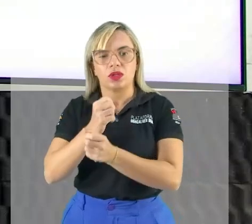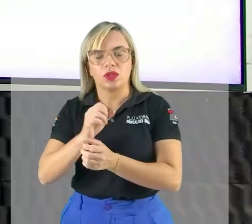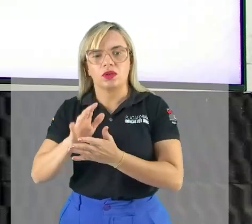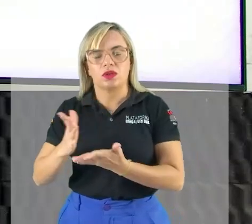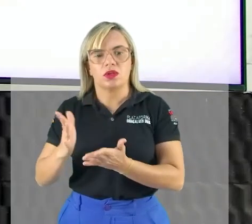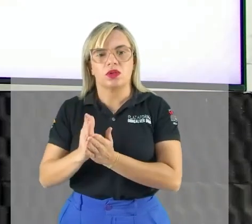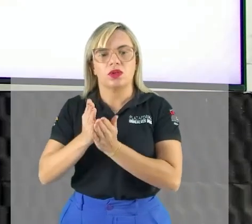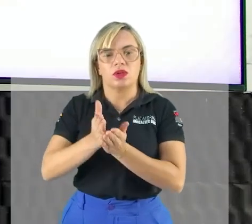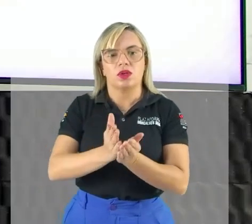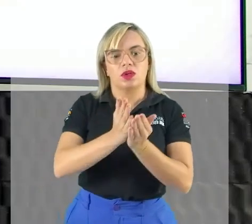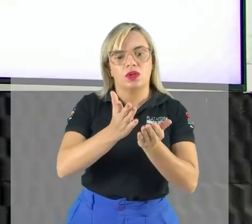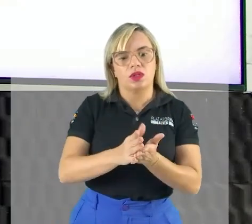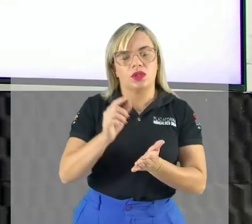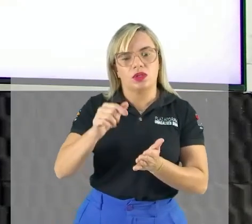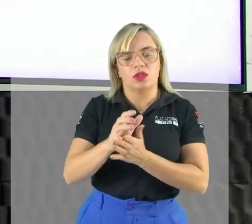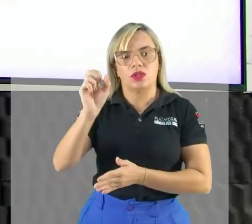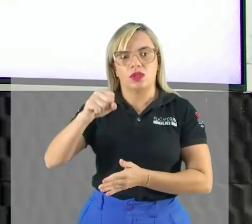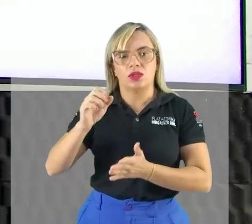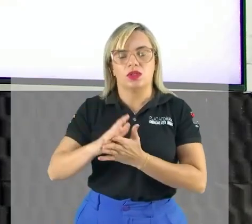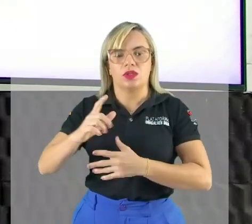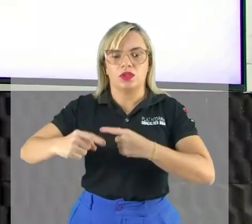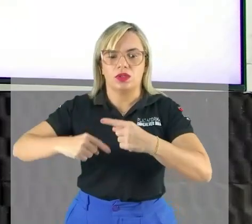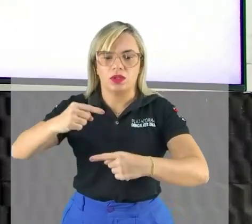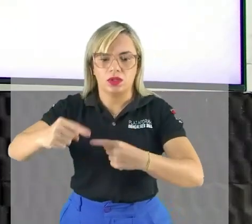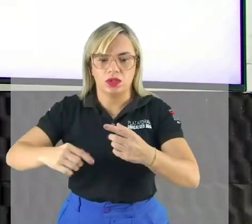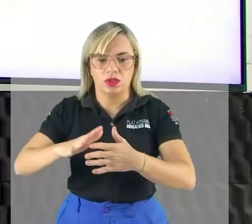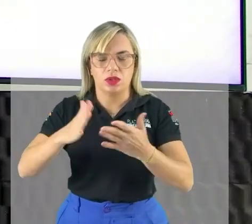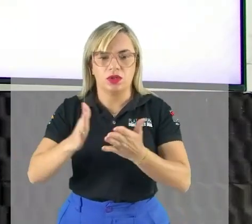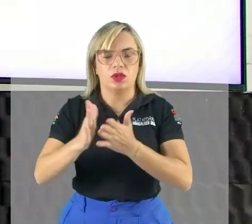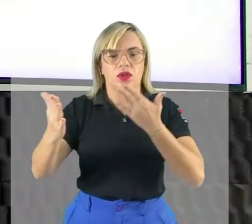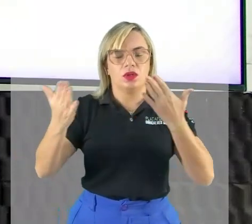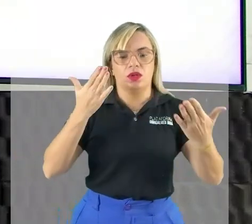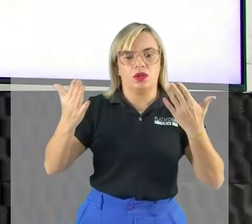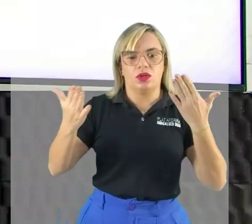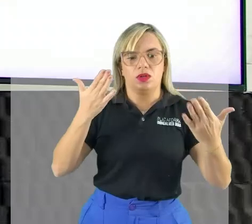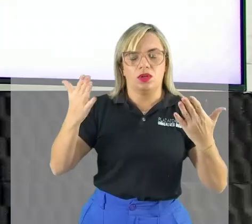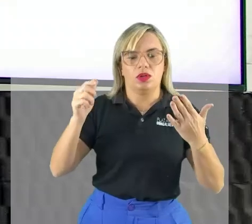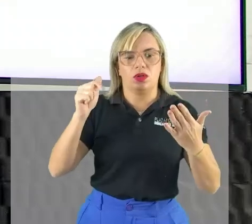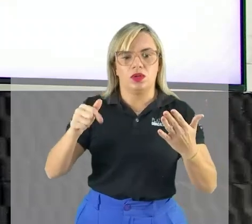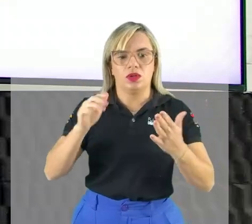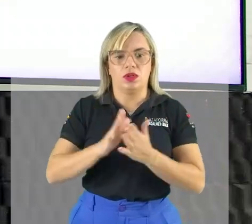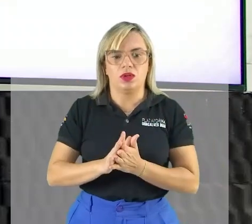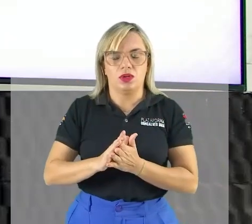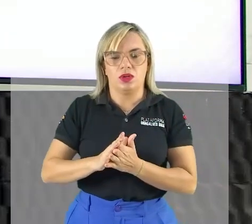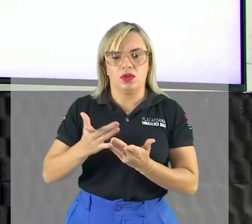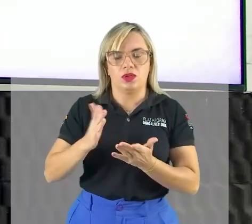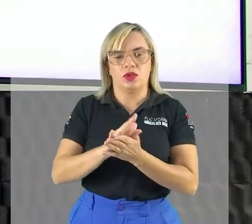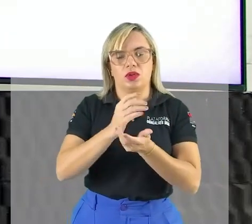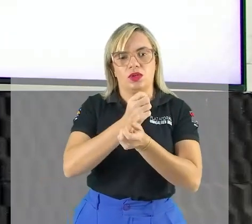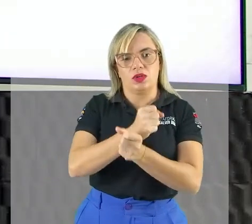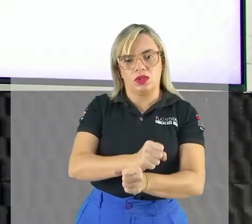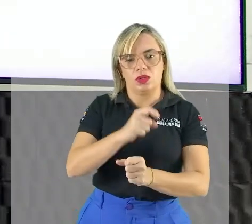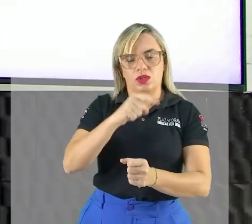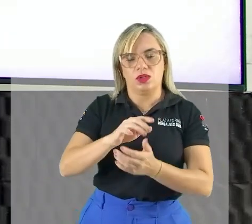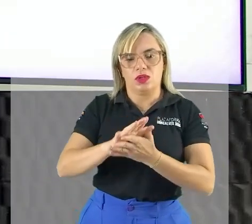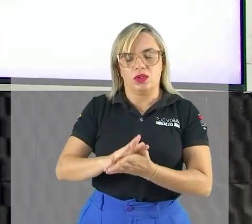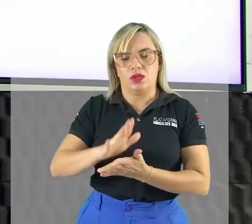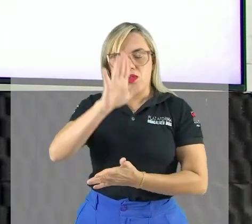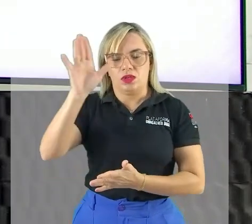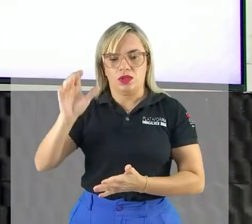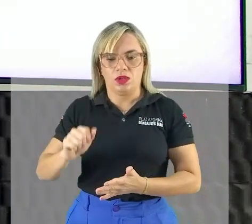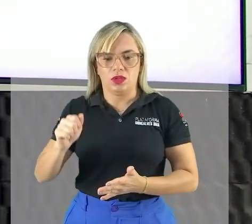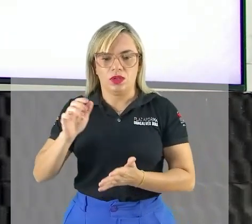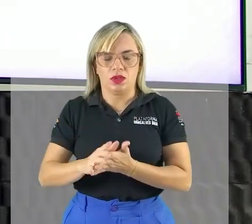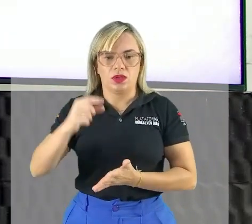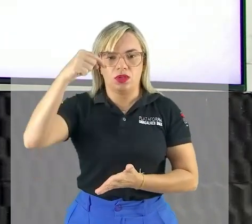reprodução e é um ponto interessante dentro dessa comparação de o tráfico negreiro que viam para cá o Brasil e os que foram para